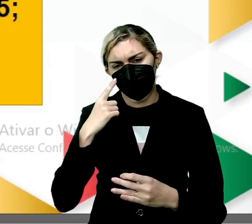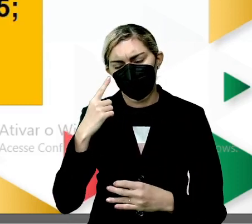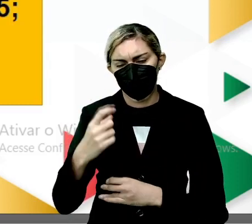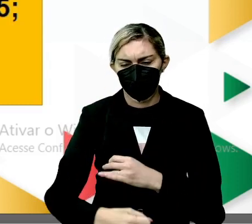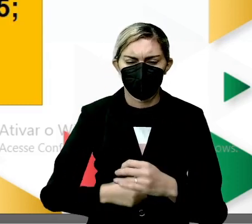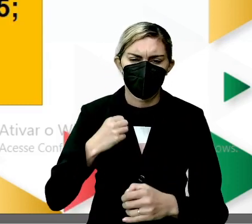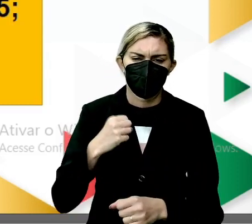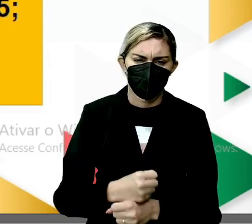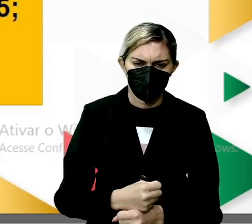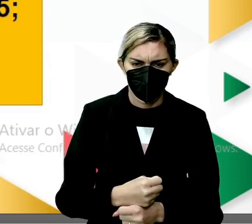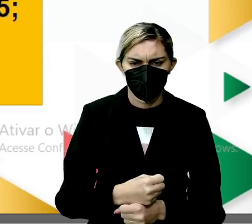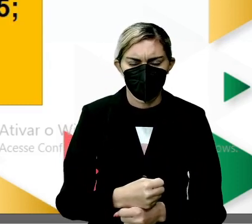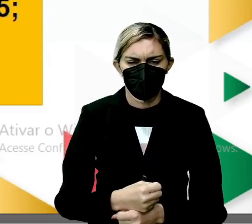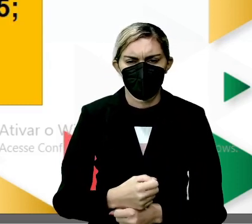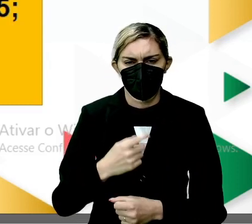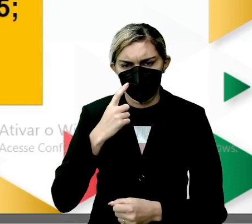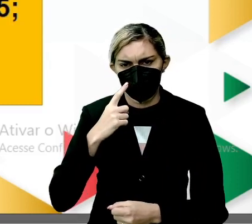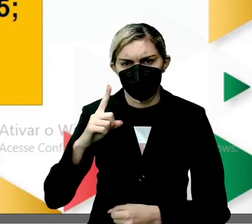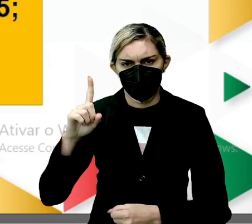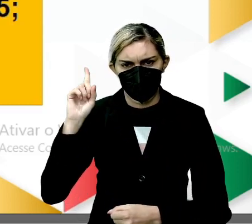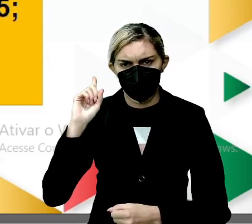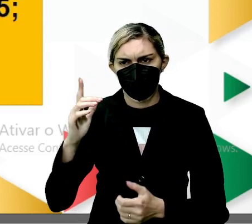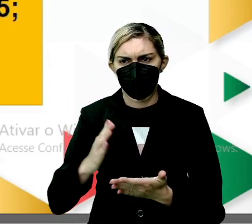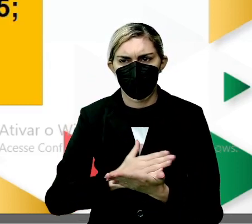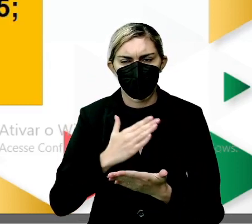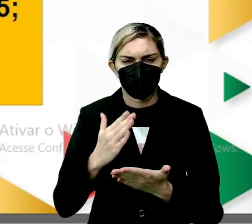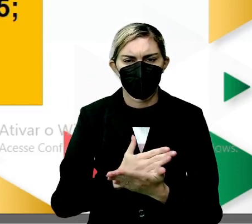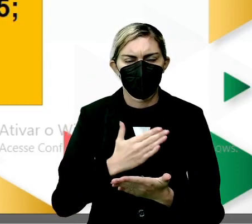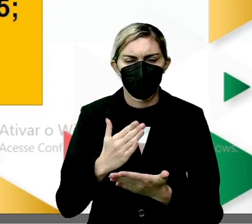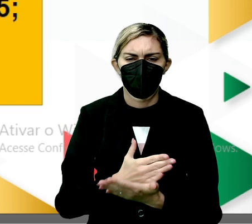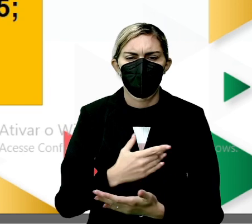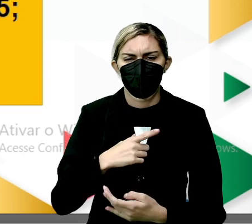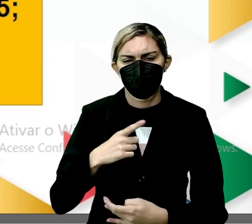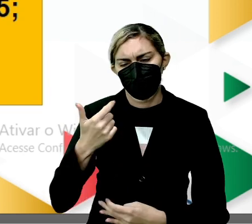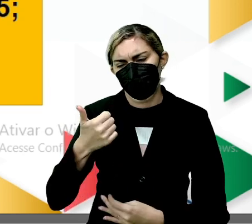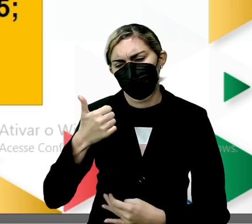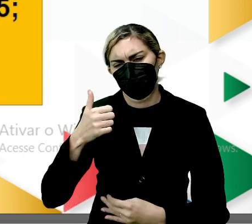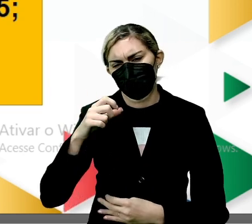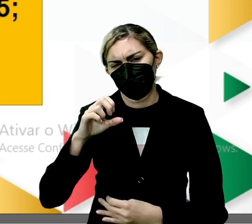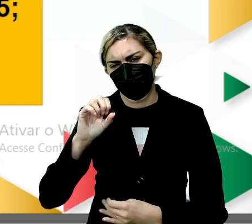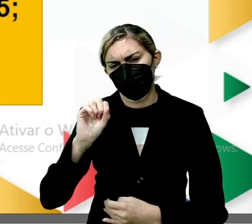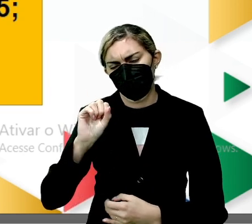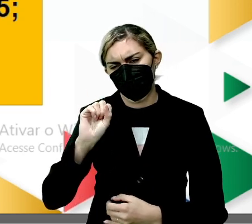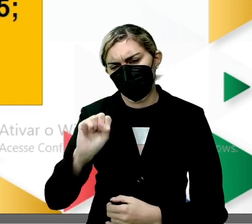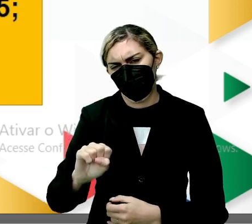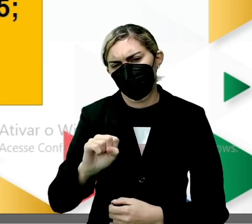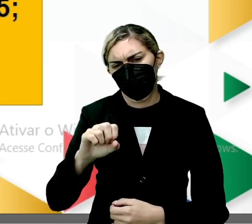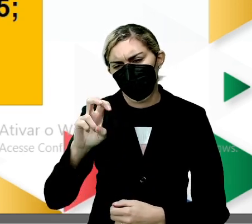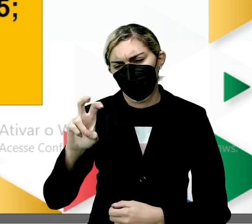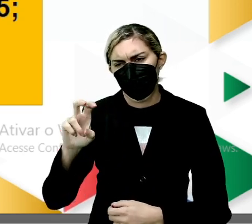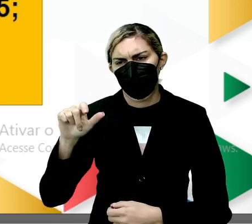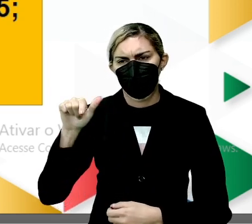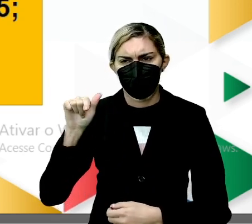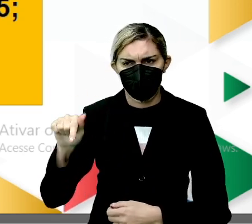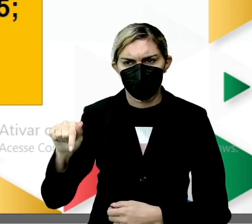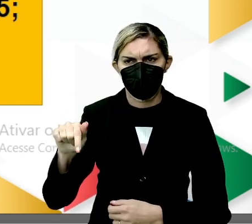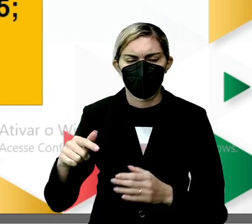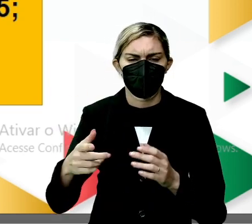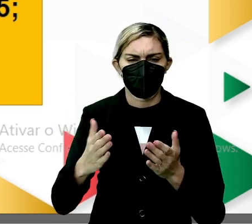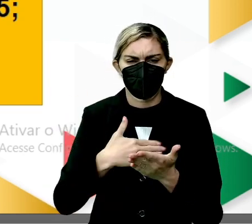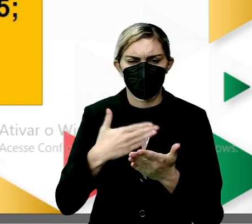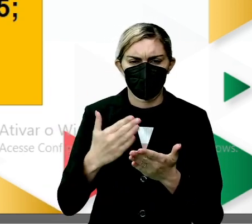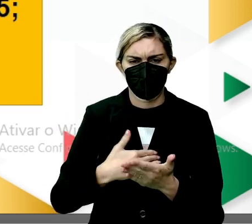ano de publicação de cada um. Livro dos Espíritos é de 1857. Livro dos Médiuns,